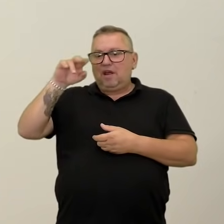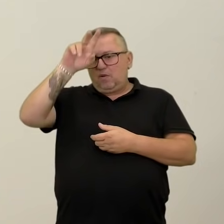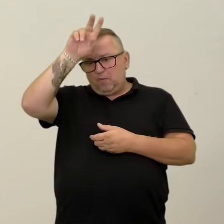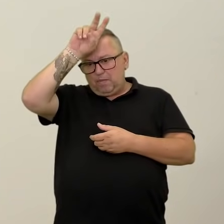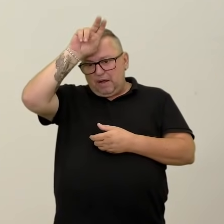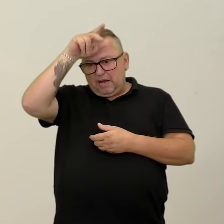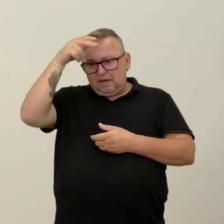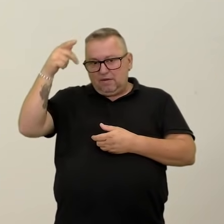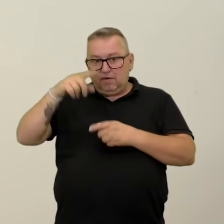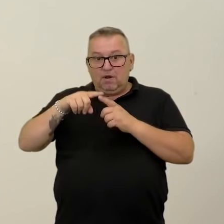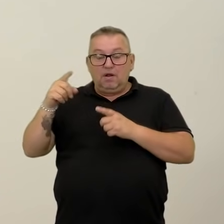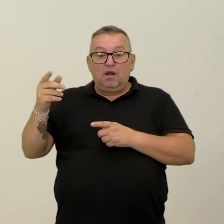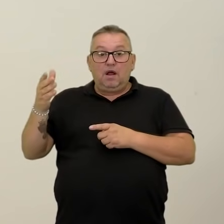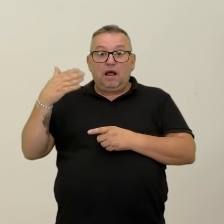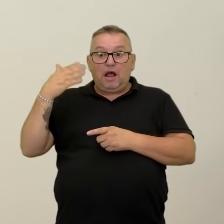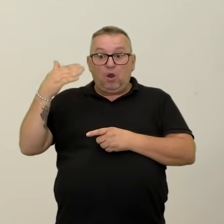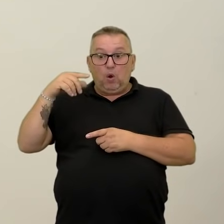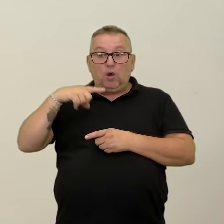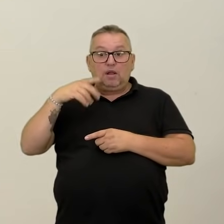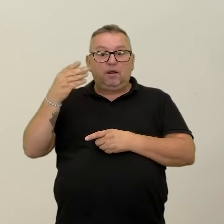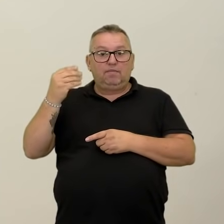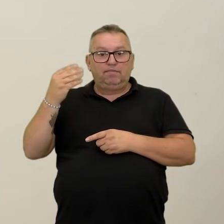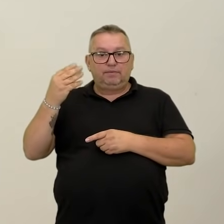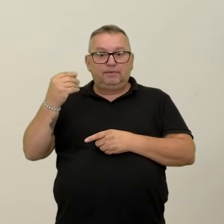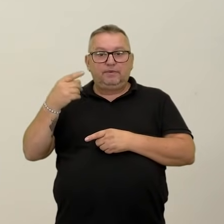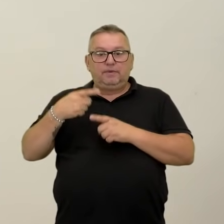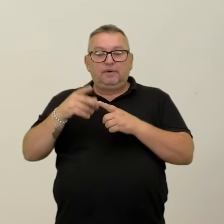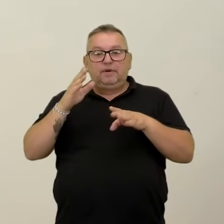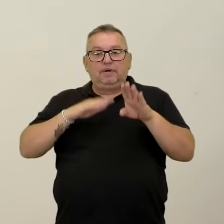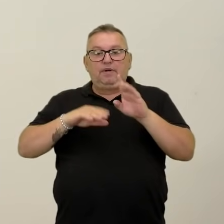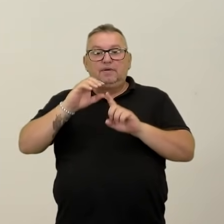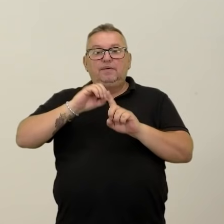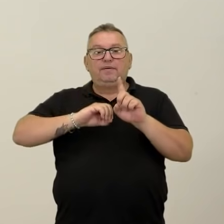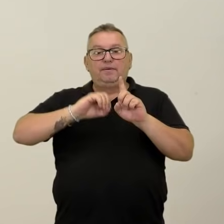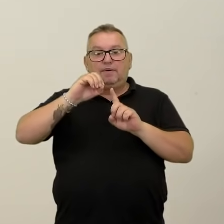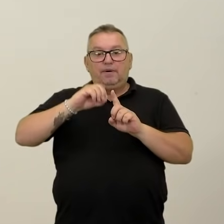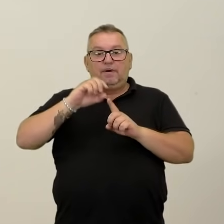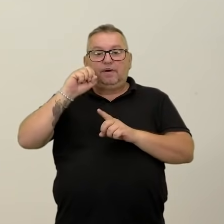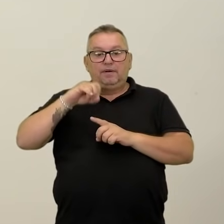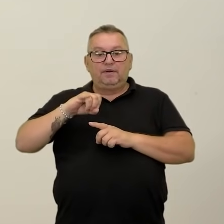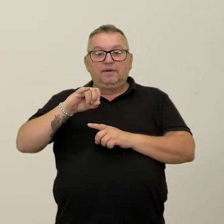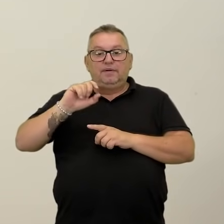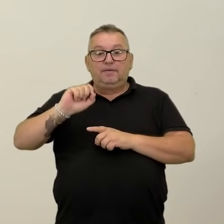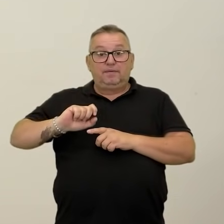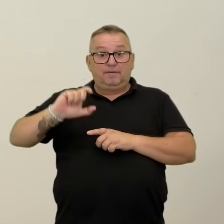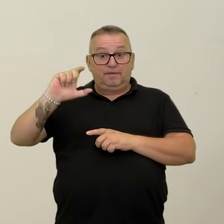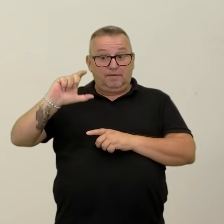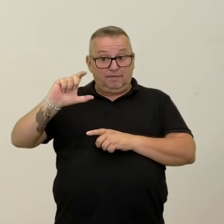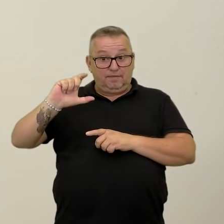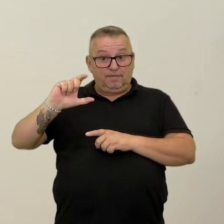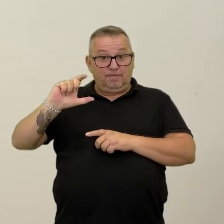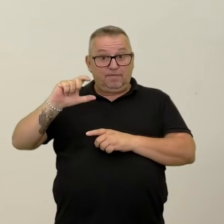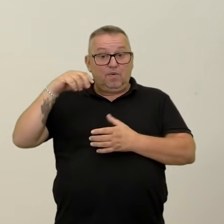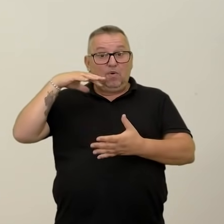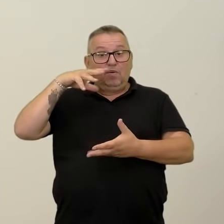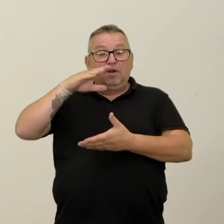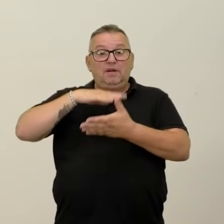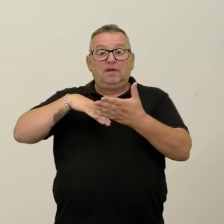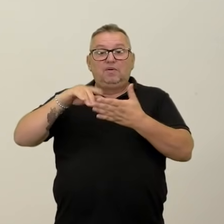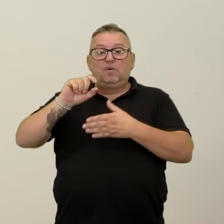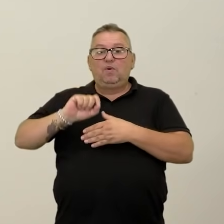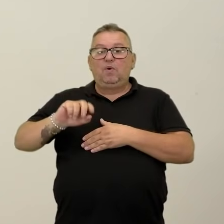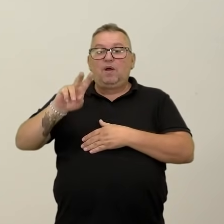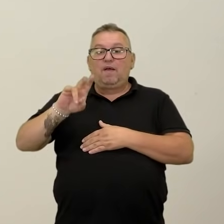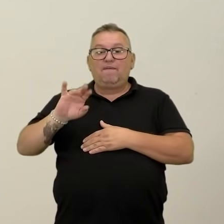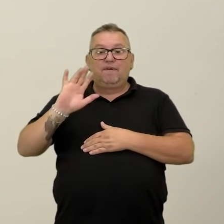quase não vê já no calor ver muito inseto porque ele depende da temperatura ambiente se esquenta mas o planeta inteiro o